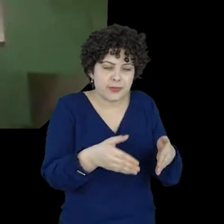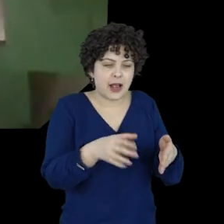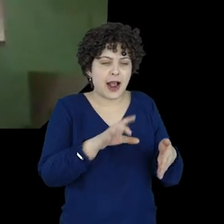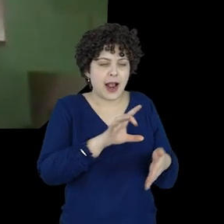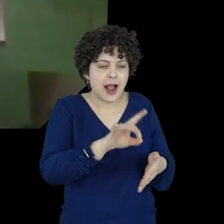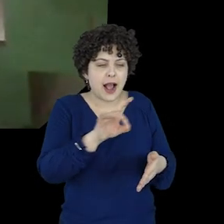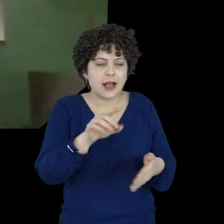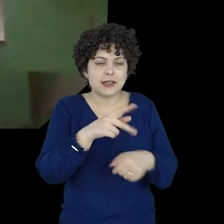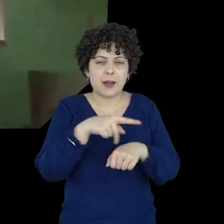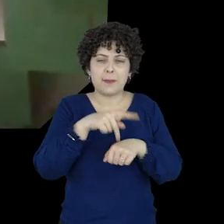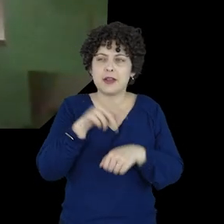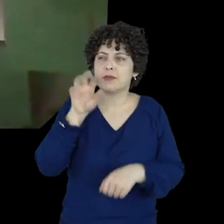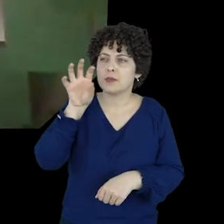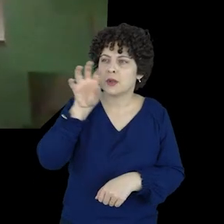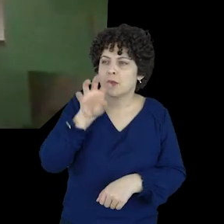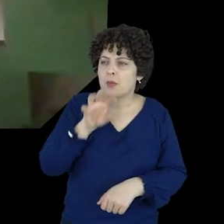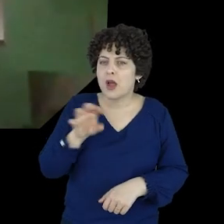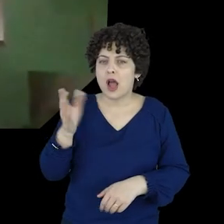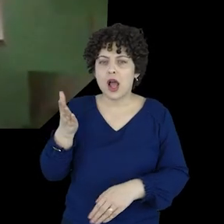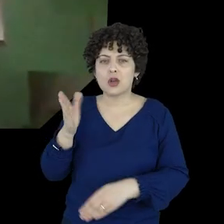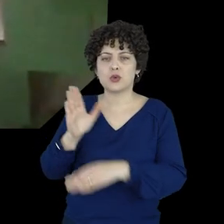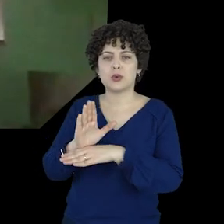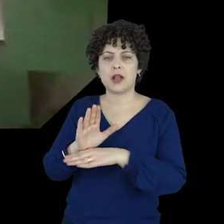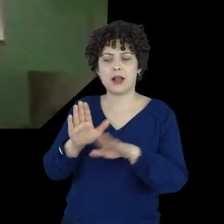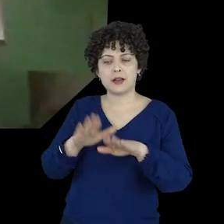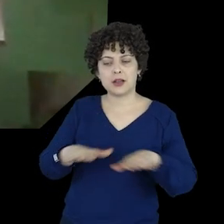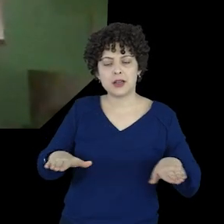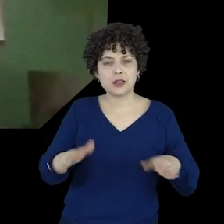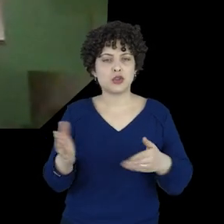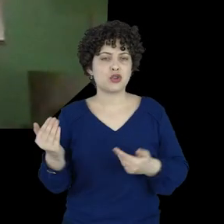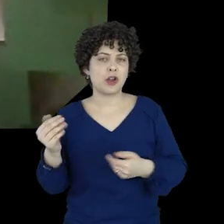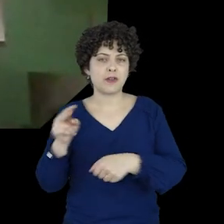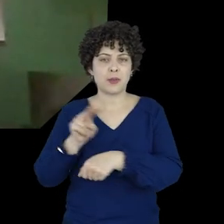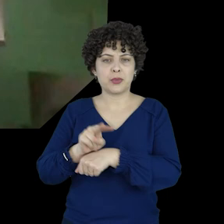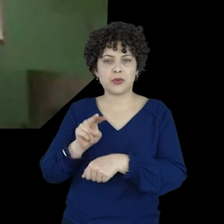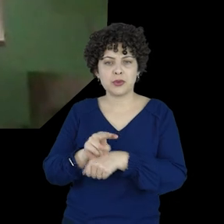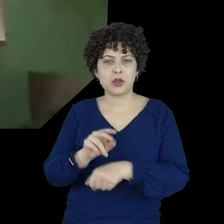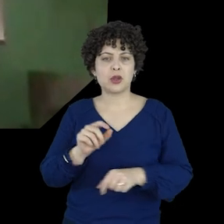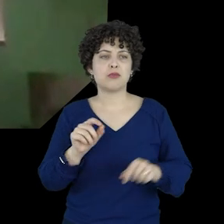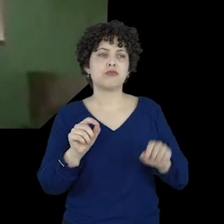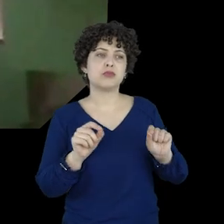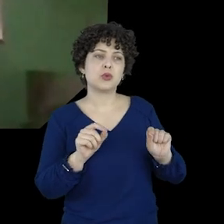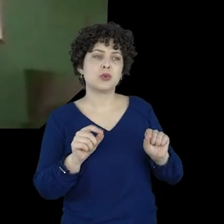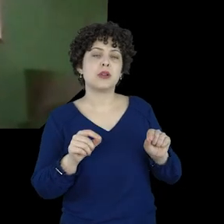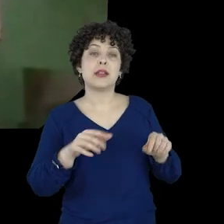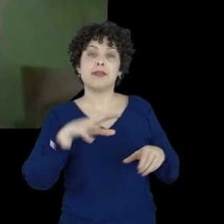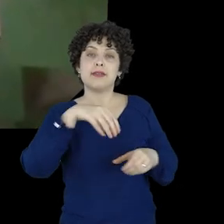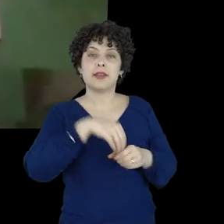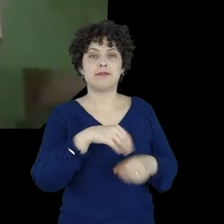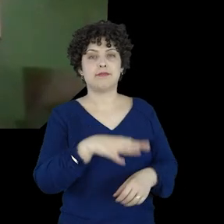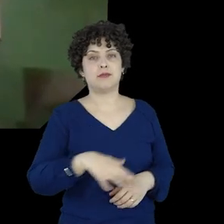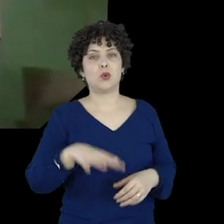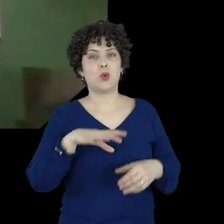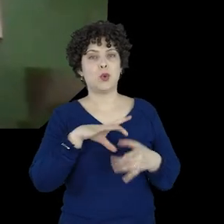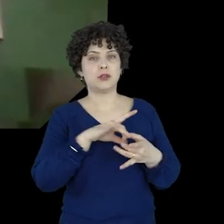para cada país com o objetivo de ajudar a proteger crianças e jovens em relação ao espaço digital.